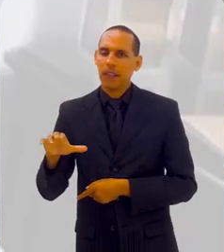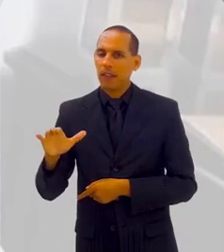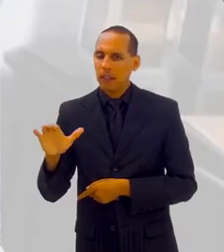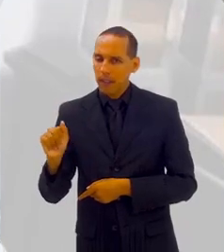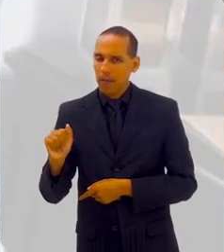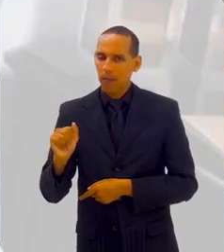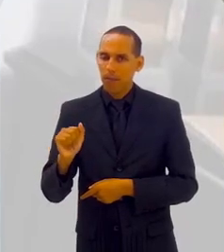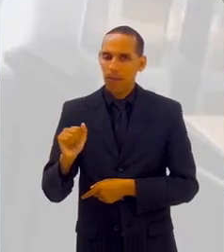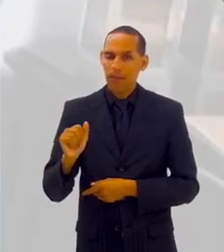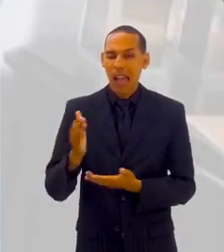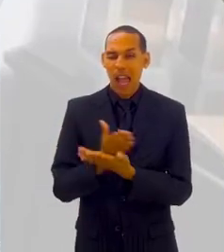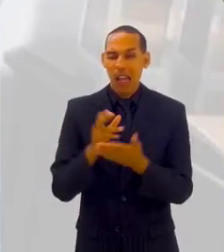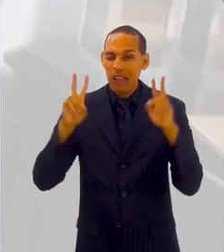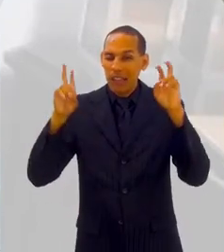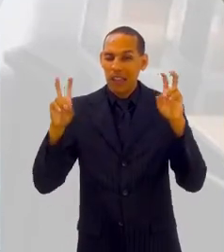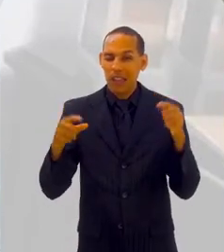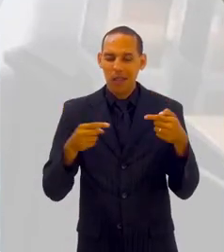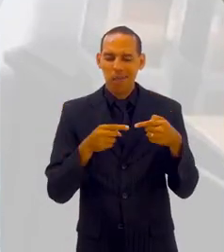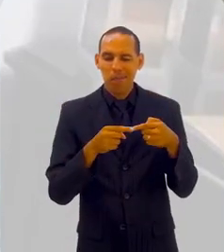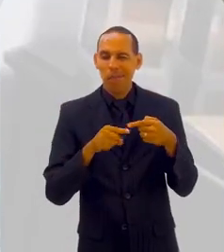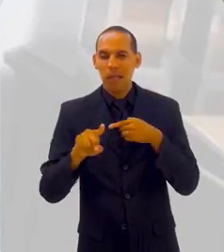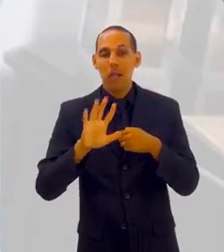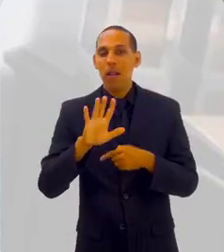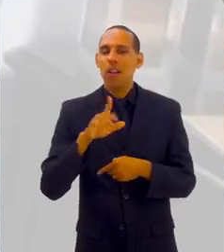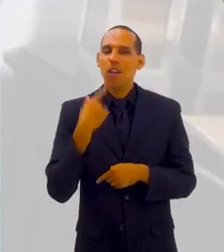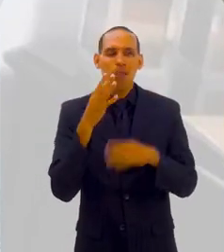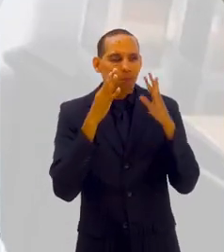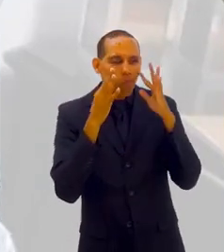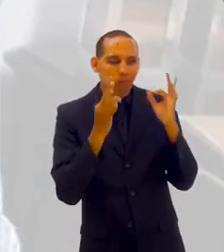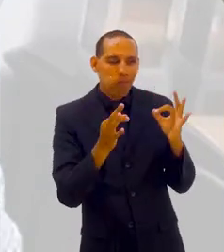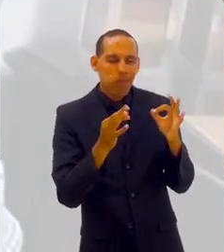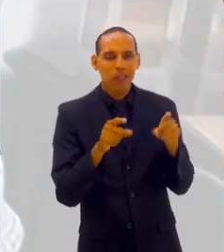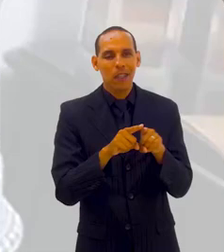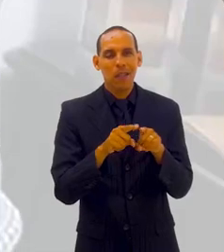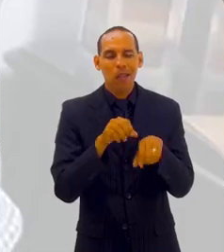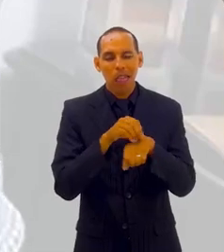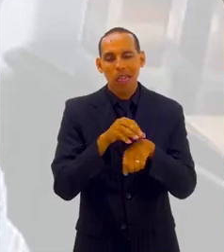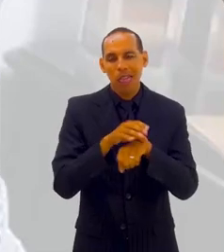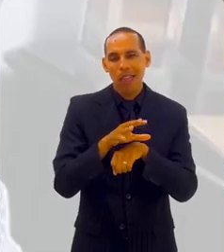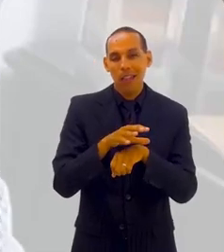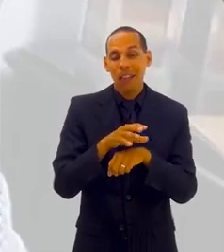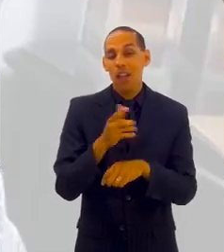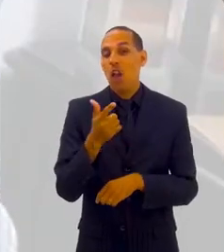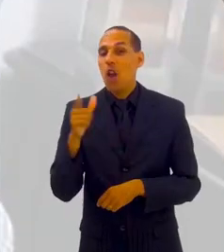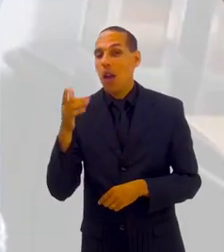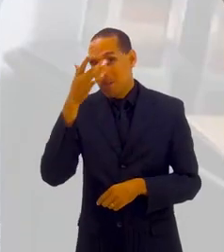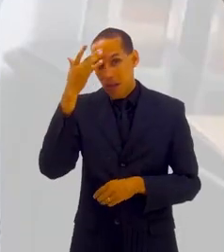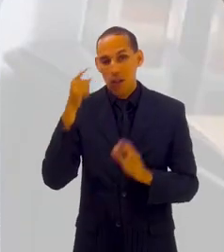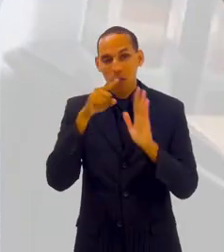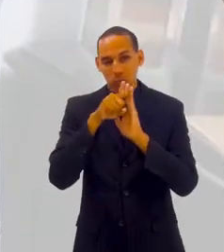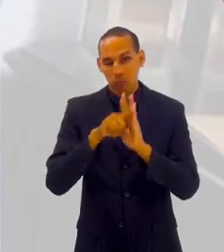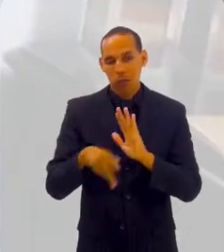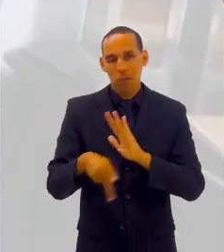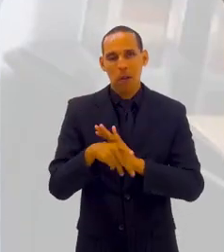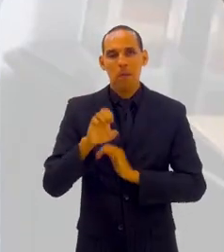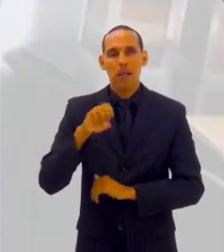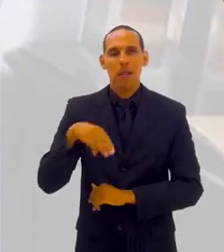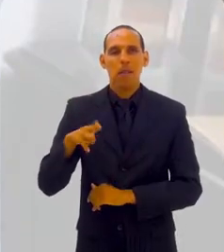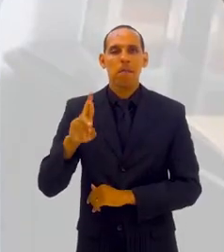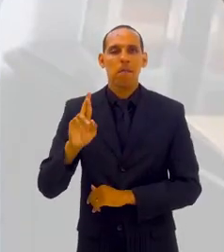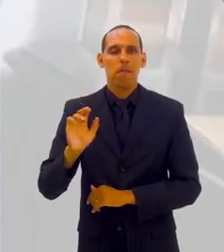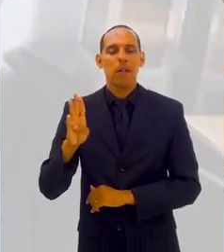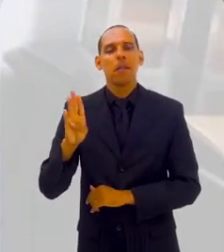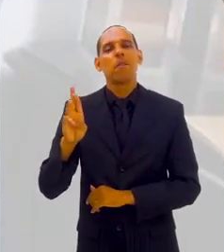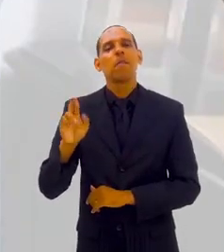nossa área, mas a gente escuta, né, dá palpite. E tem outros pesquisadores aqui da Embrapa Solos que eu também